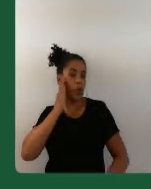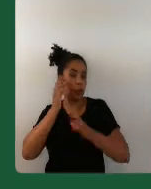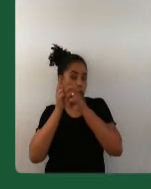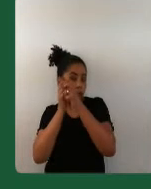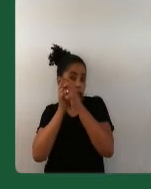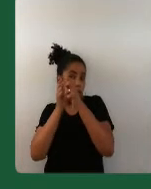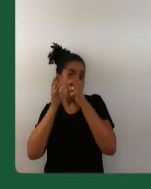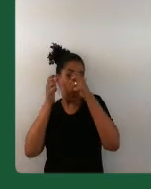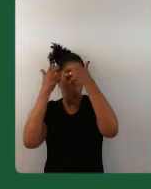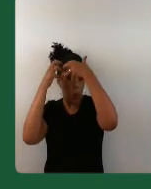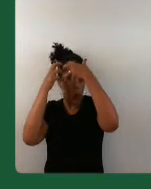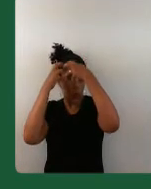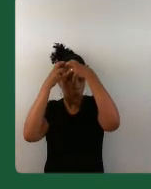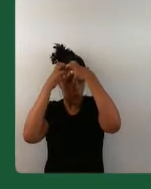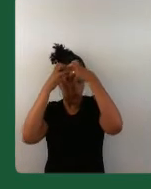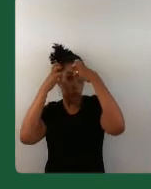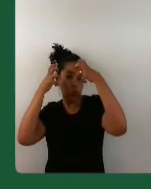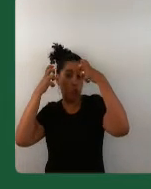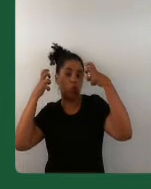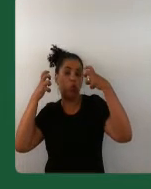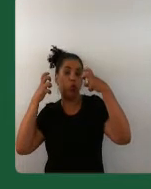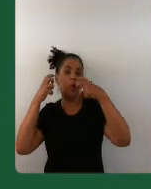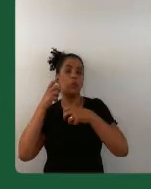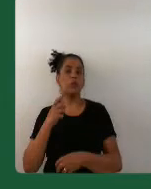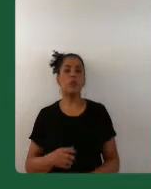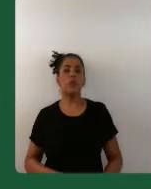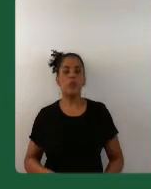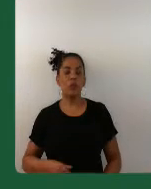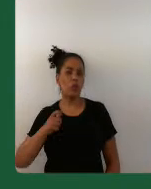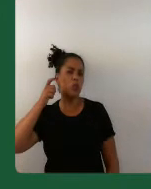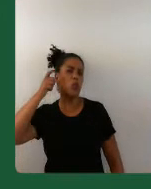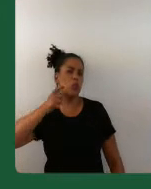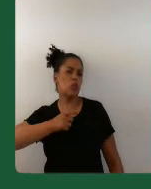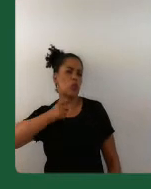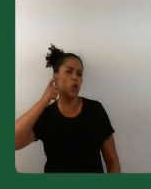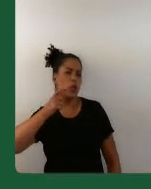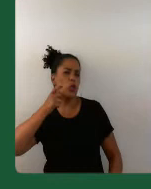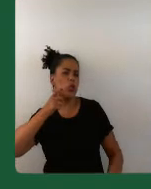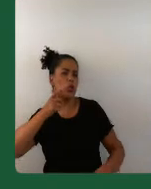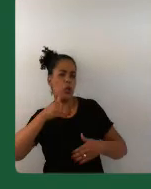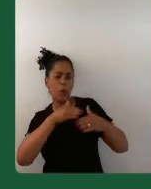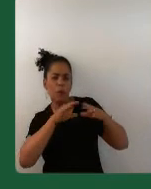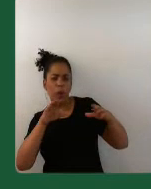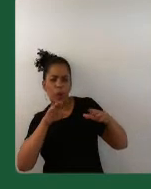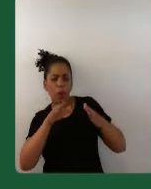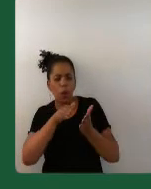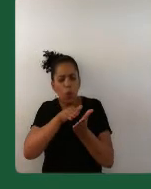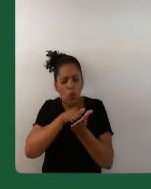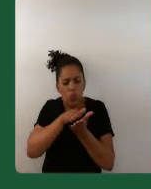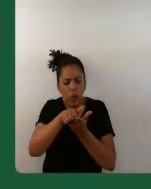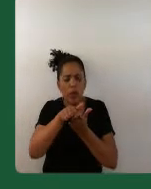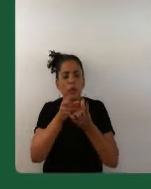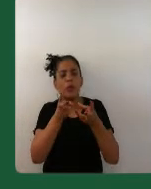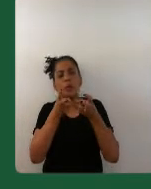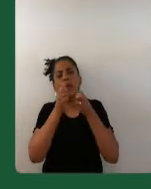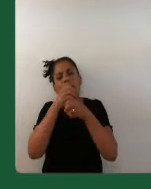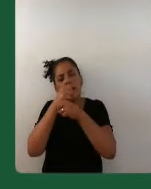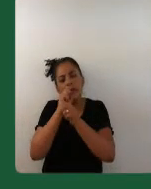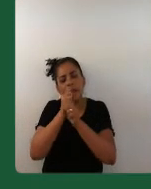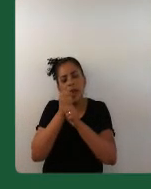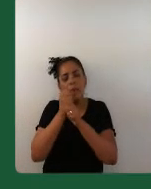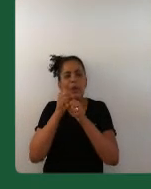do crânio, né, abaixo à direita conseguimos ver a tomografia demonstrando essa deformidade